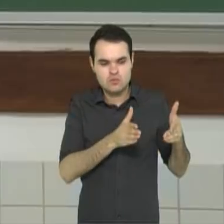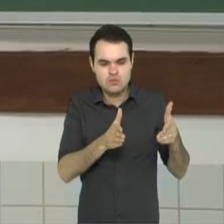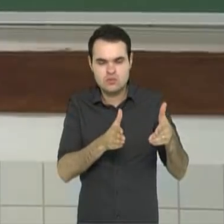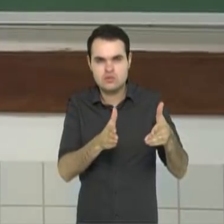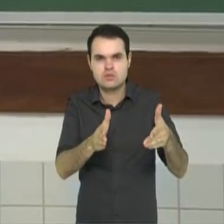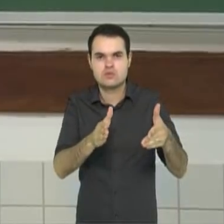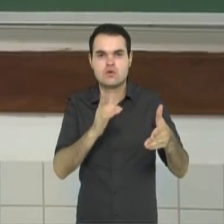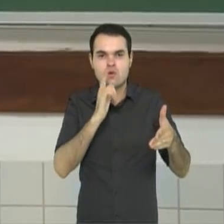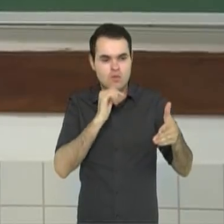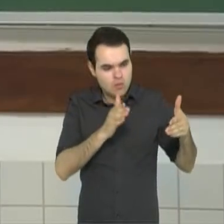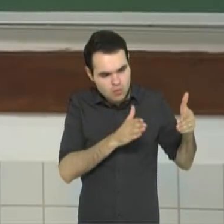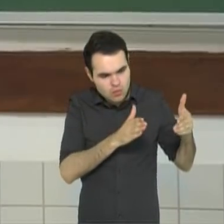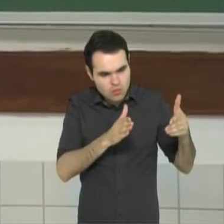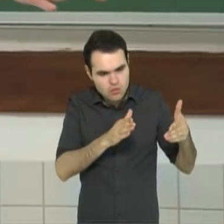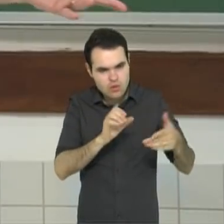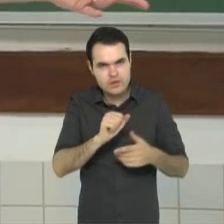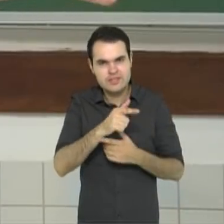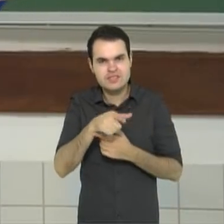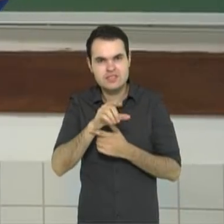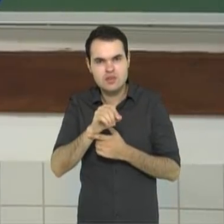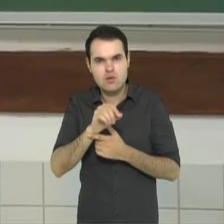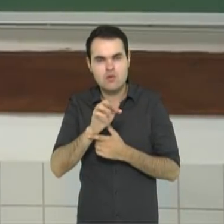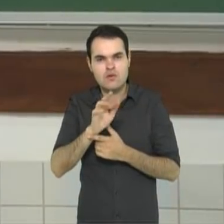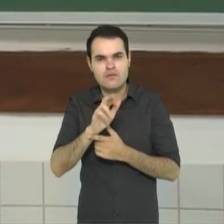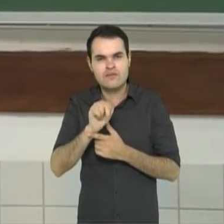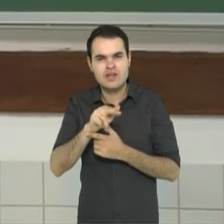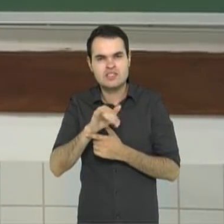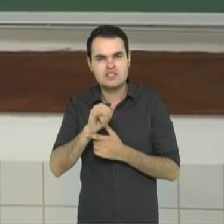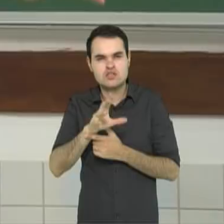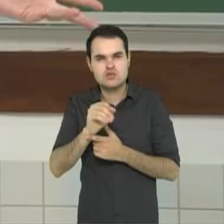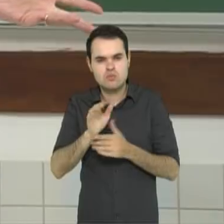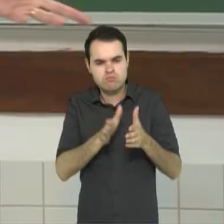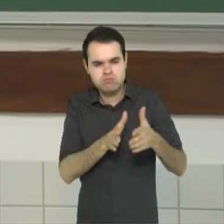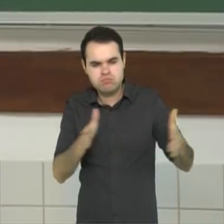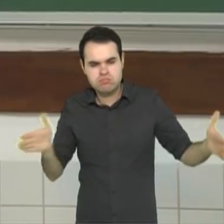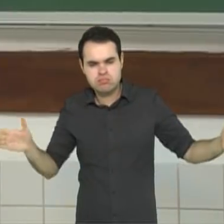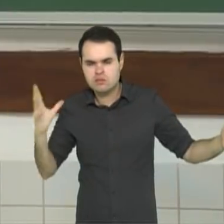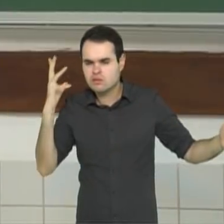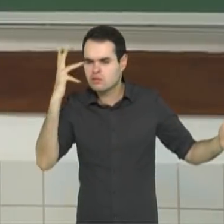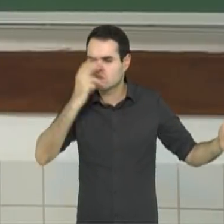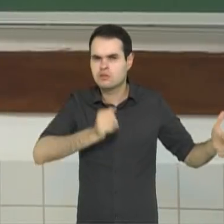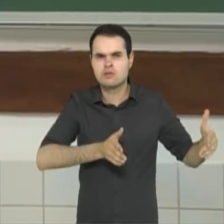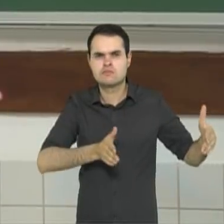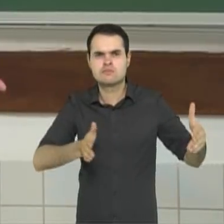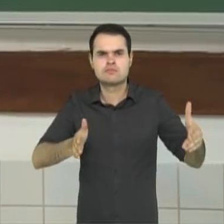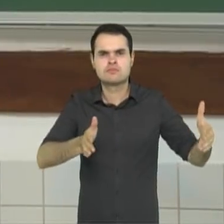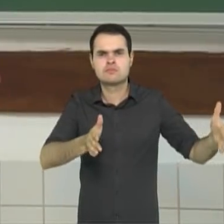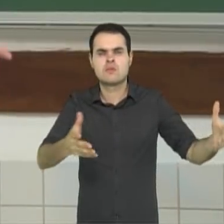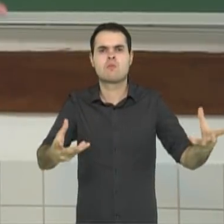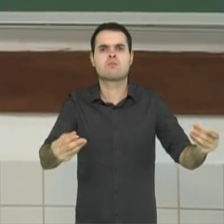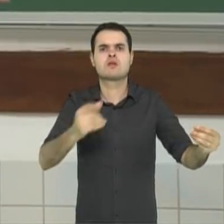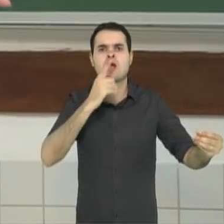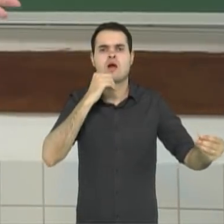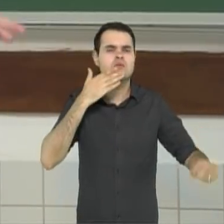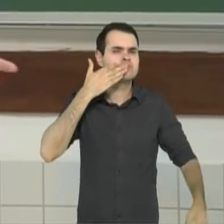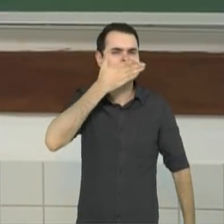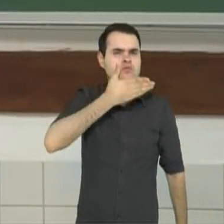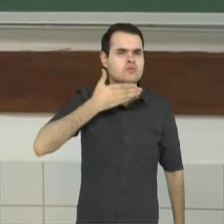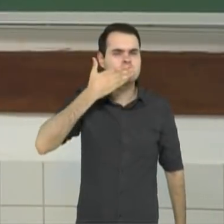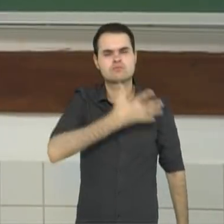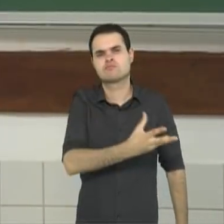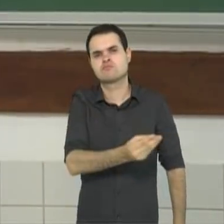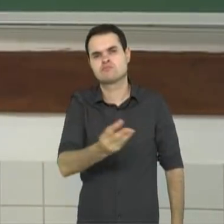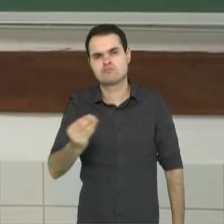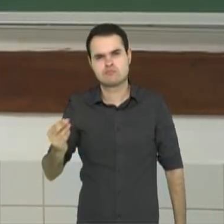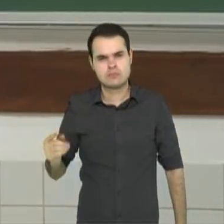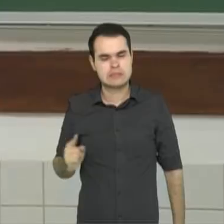o Rio São Francisco é lindo, é enorme, é maravilhoso. Olha a abundância de água doce que nós temos no nosso país